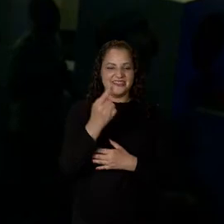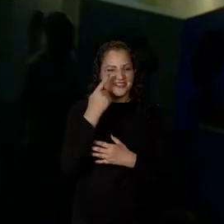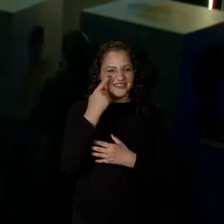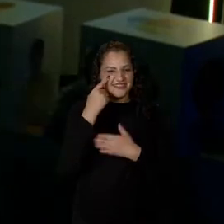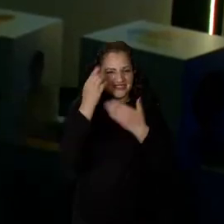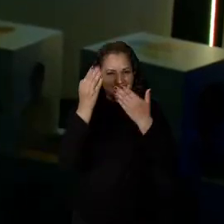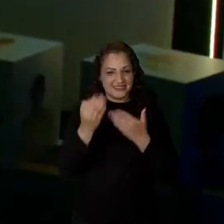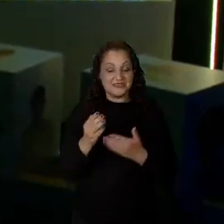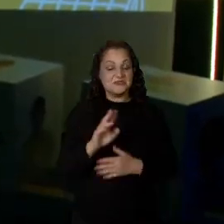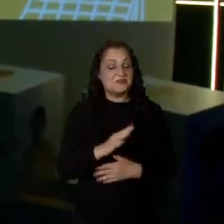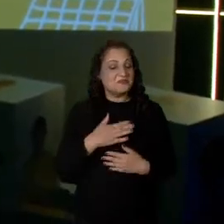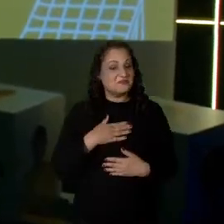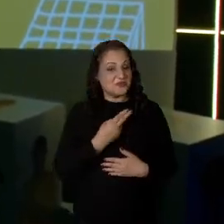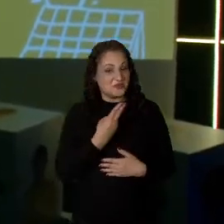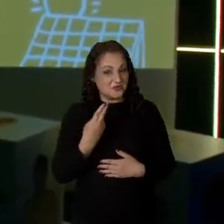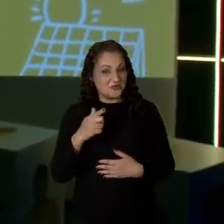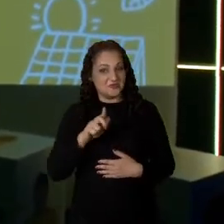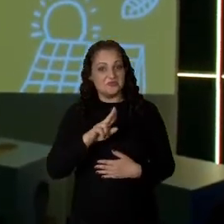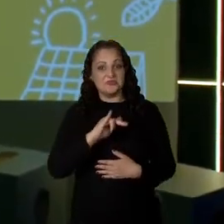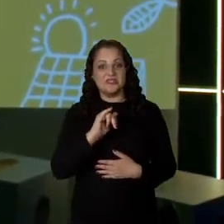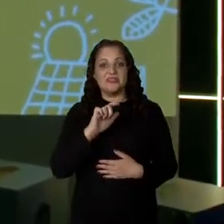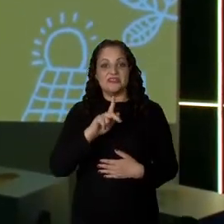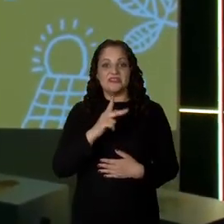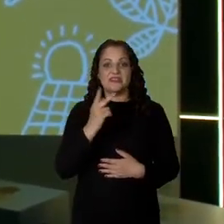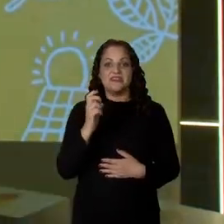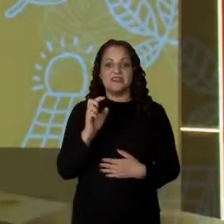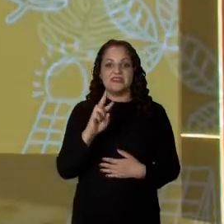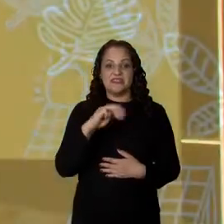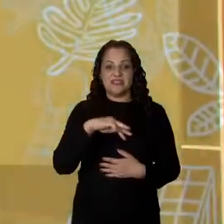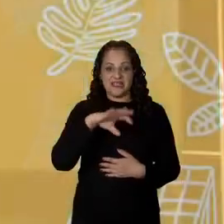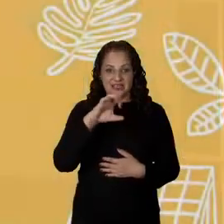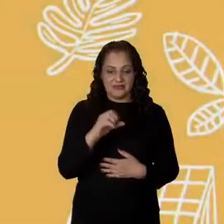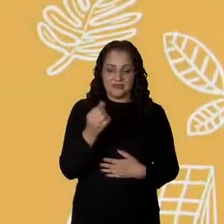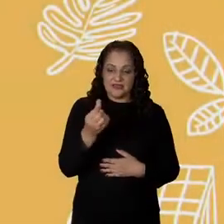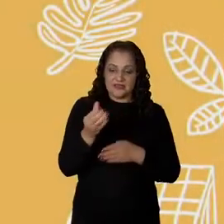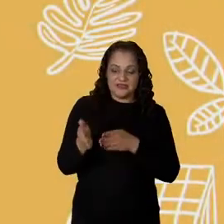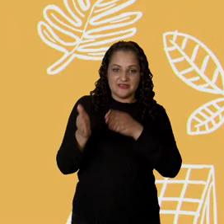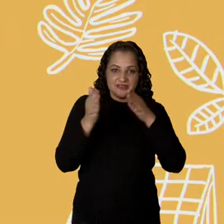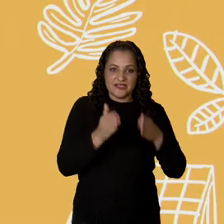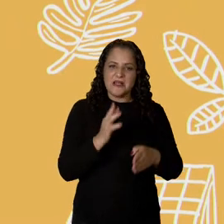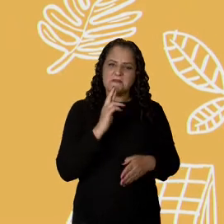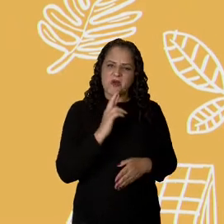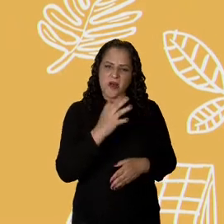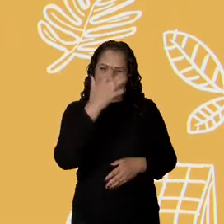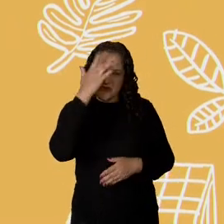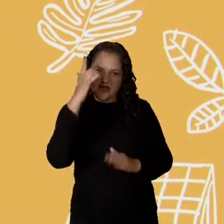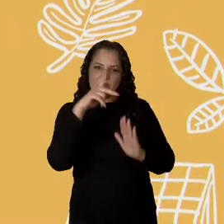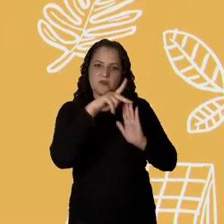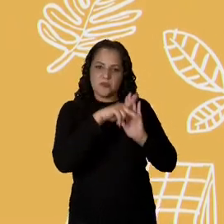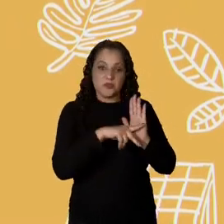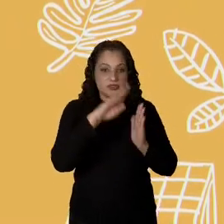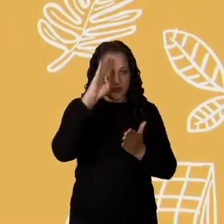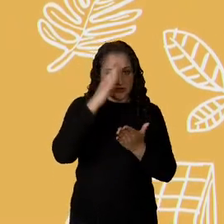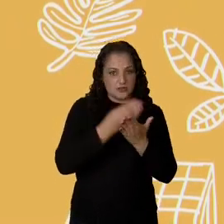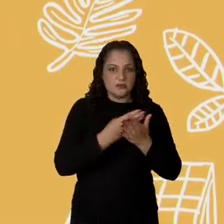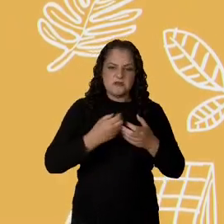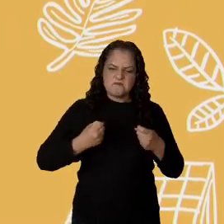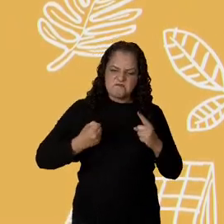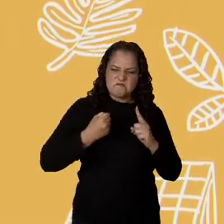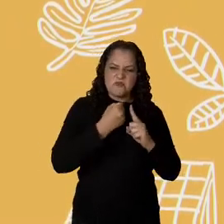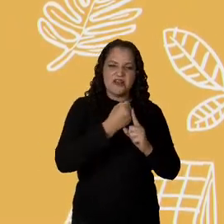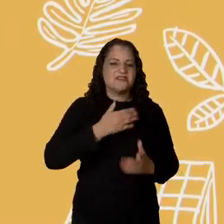Opa, beleza? Meu nome é Guilherme, eu fiz parte da 6ª edição do Resposta para Amanhã. E eu acredito que o que trouxe de mais impactante, né, para mim